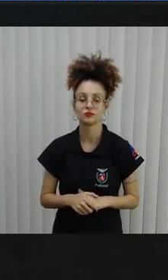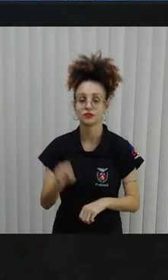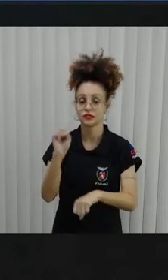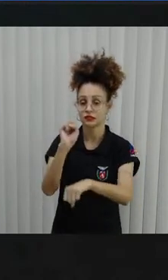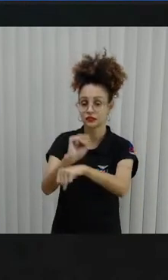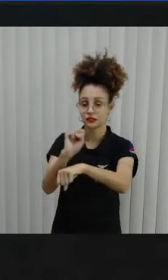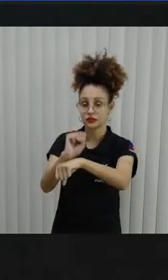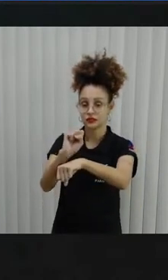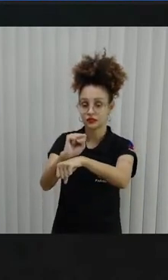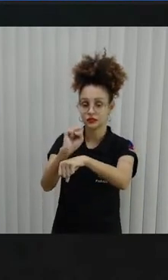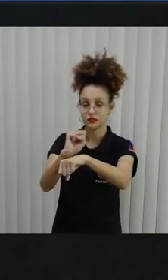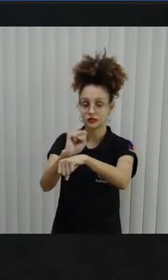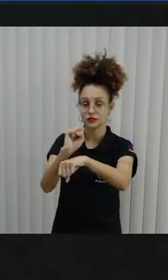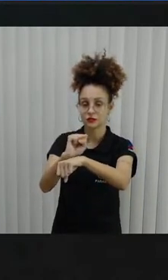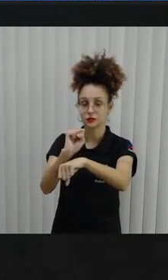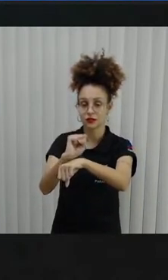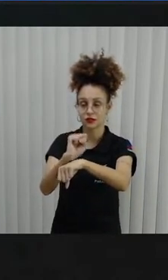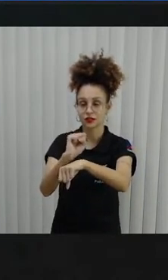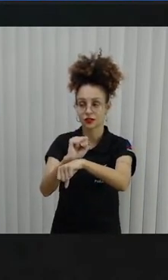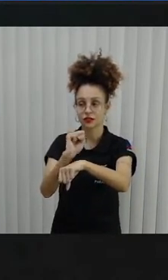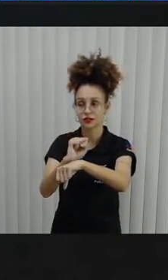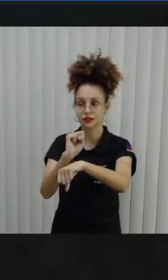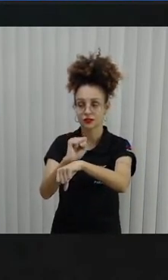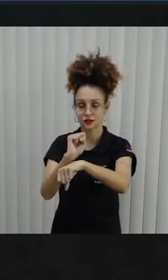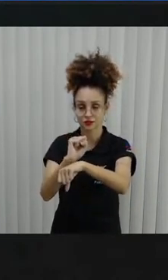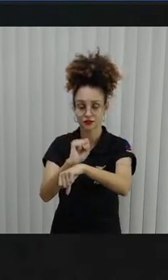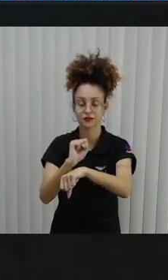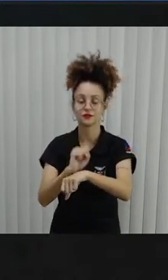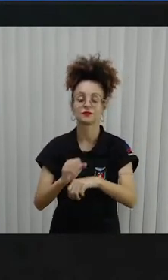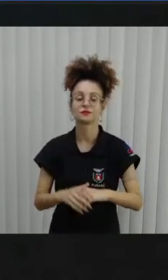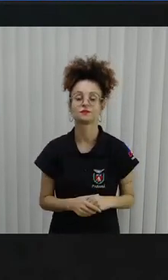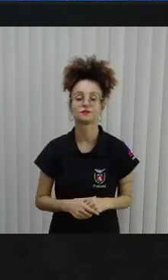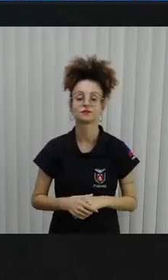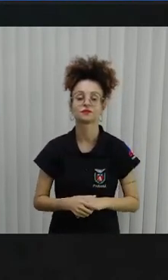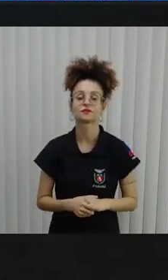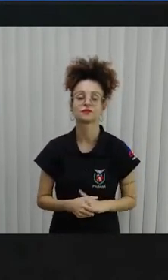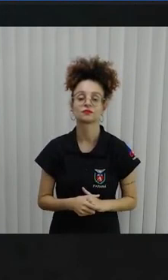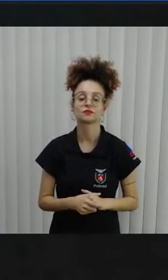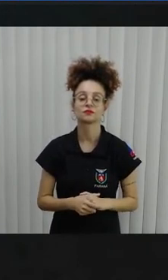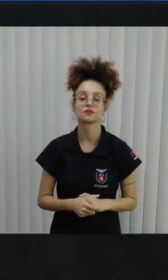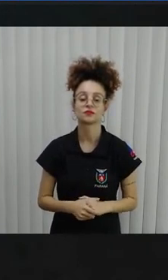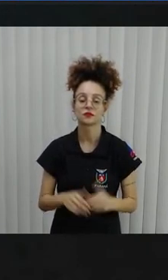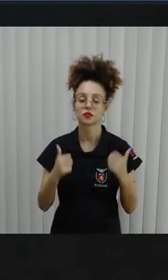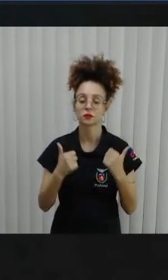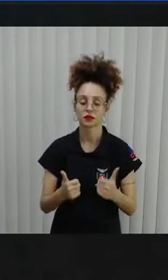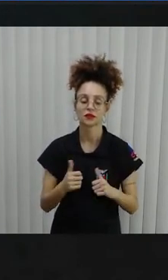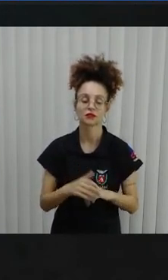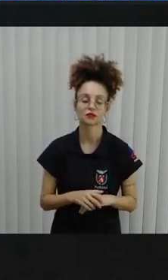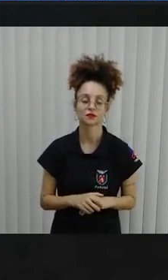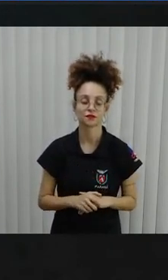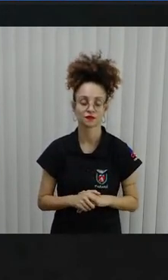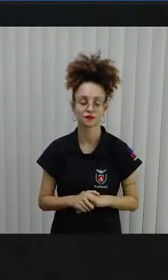Espere. Cadê a tecla? Espere. Não, ele... Eventos aqui.